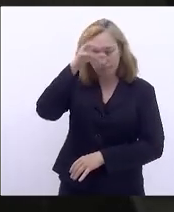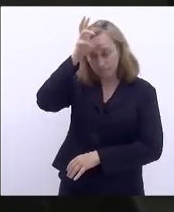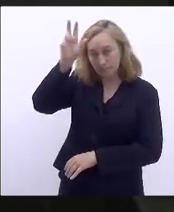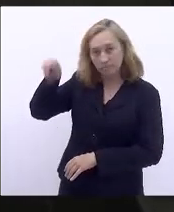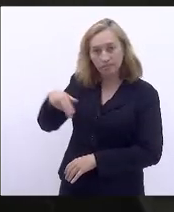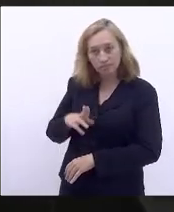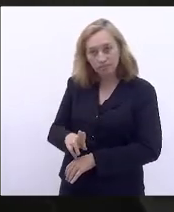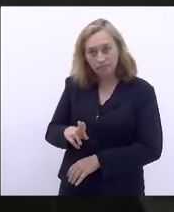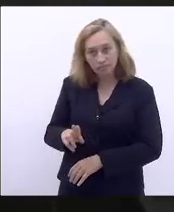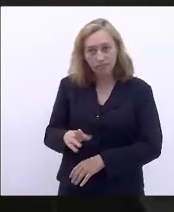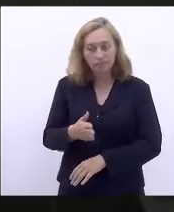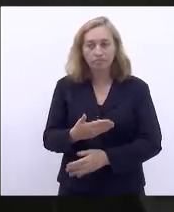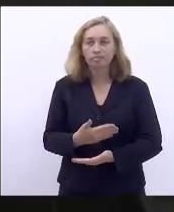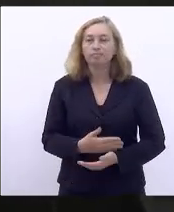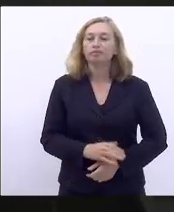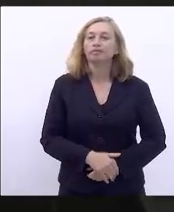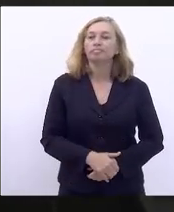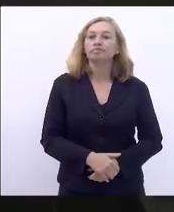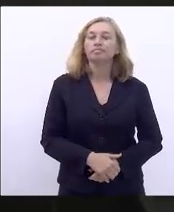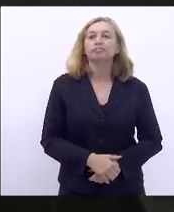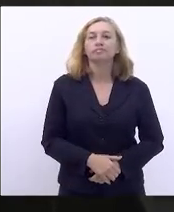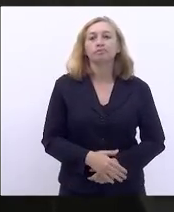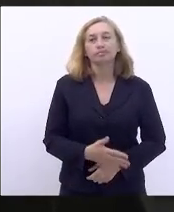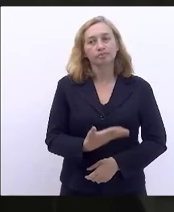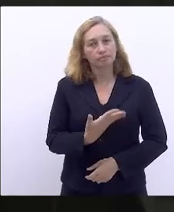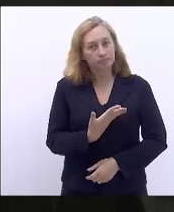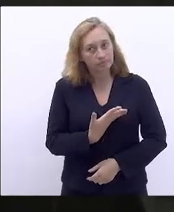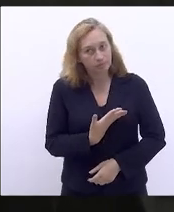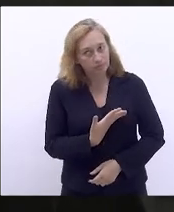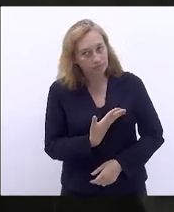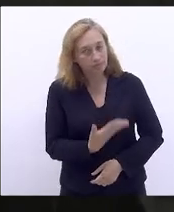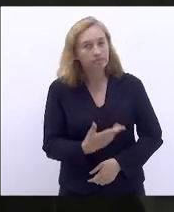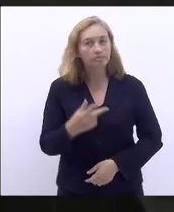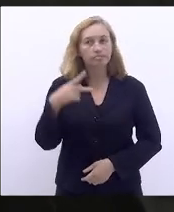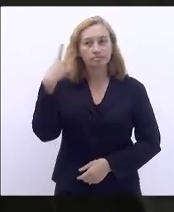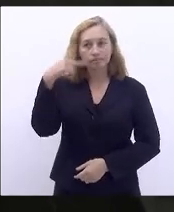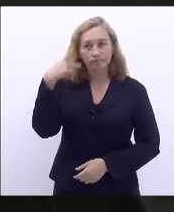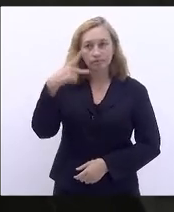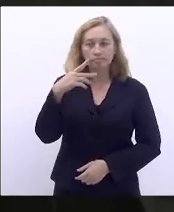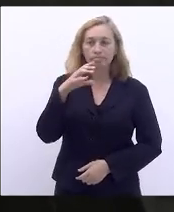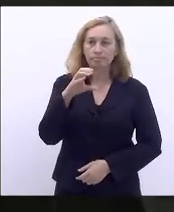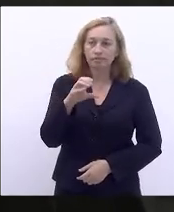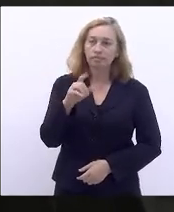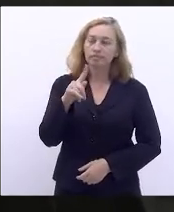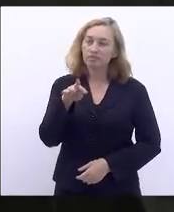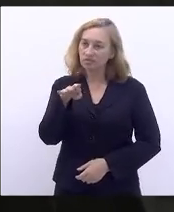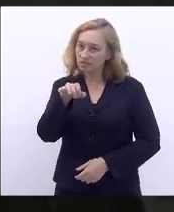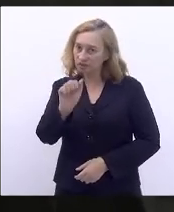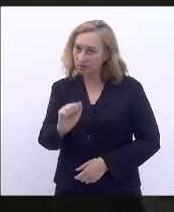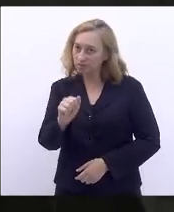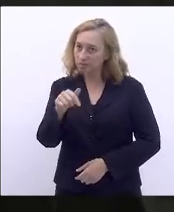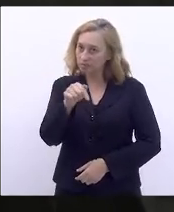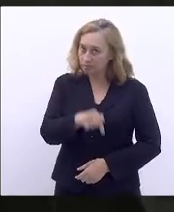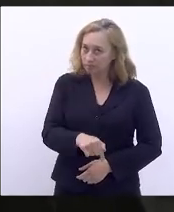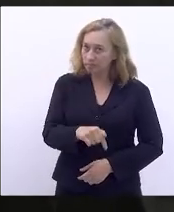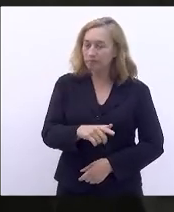esse expediente final, a nossa vereadora Cris Gêmeas, aqui